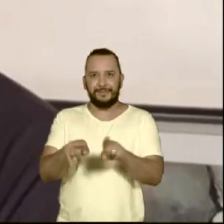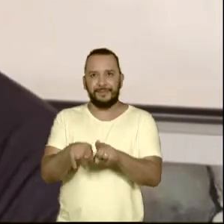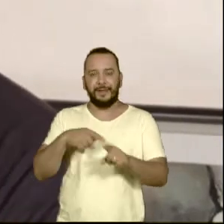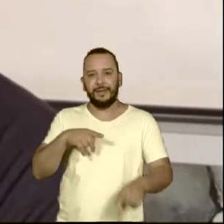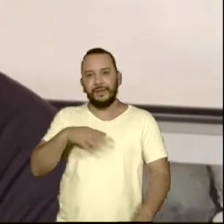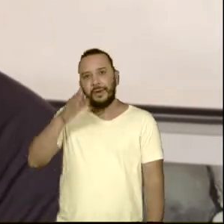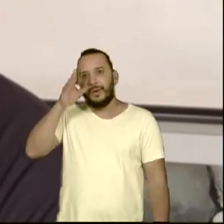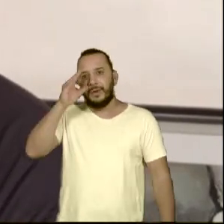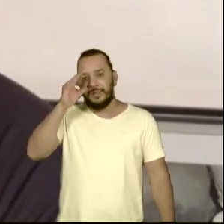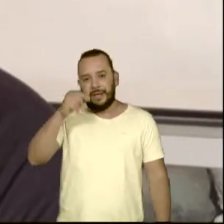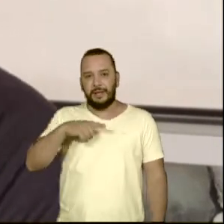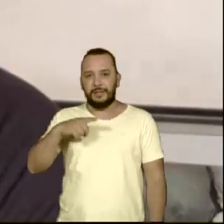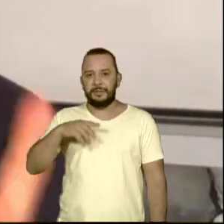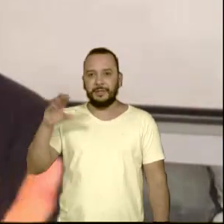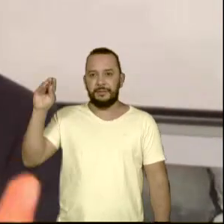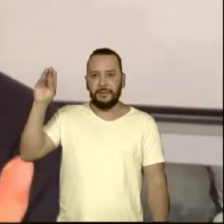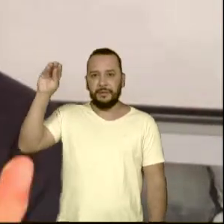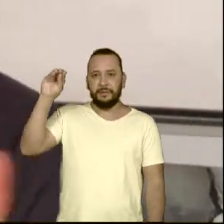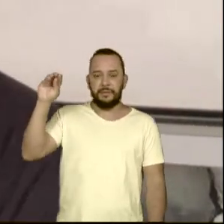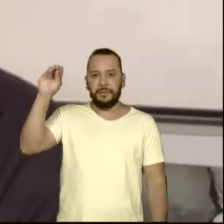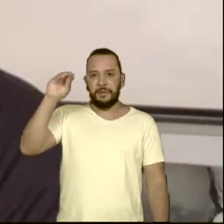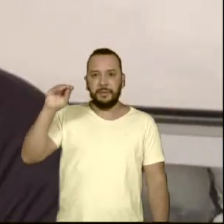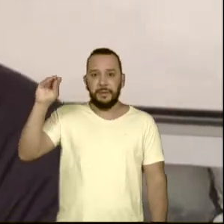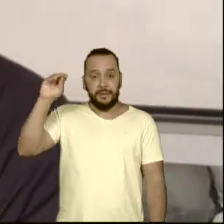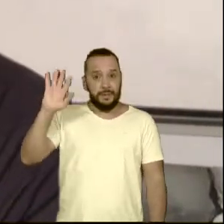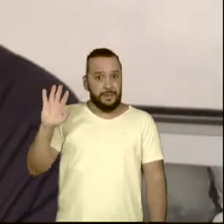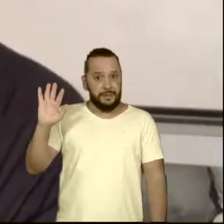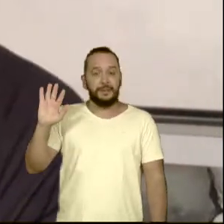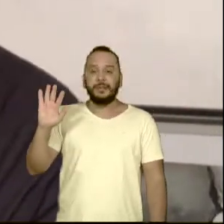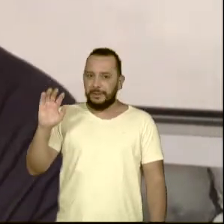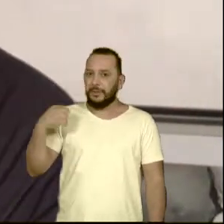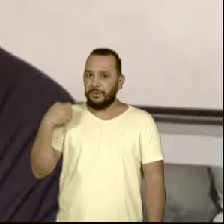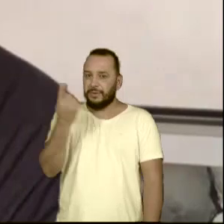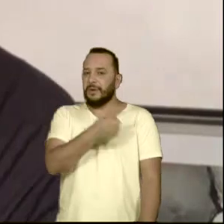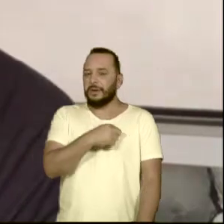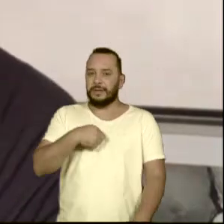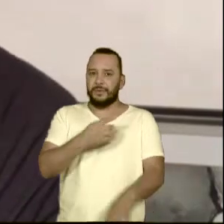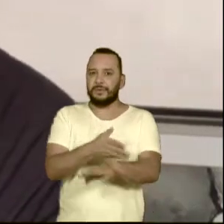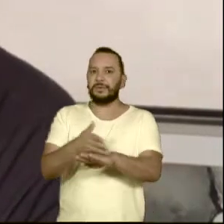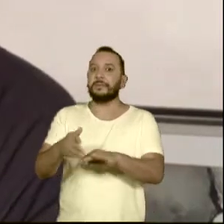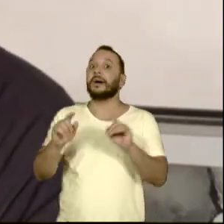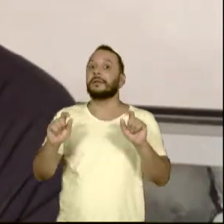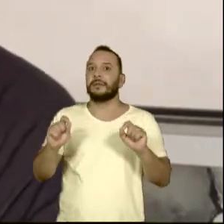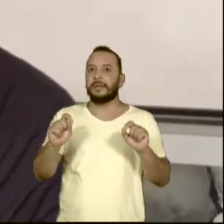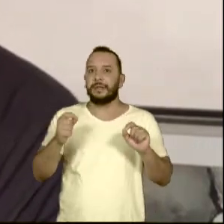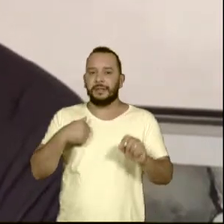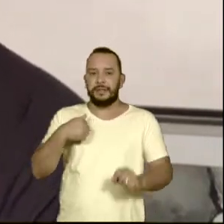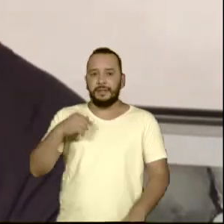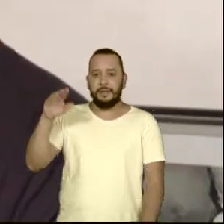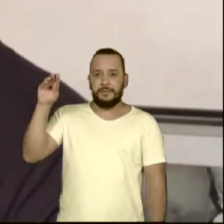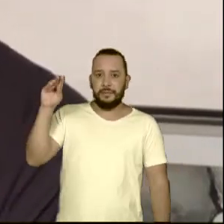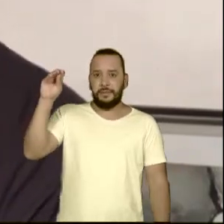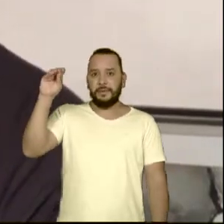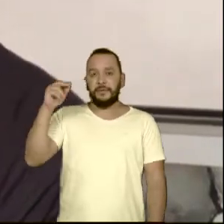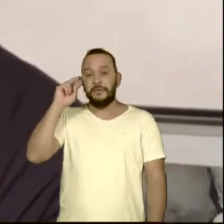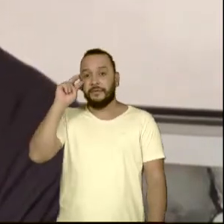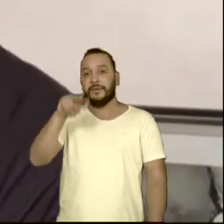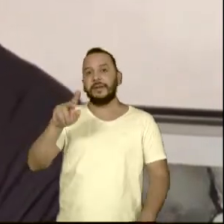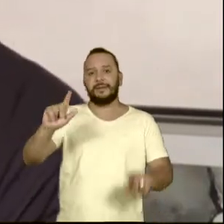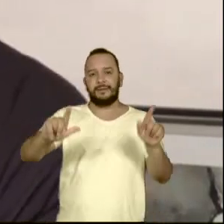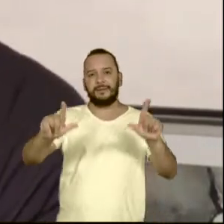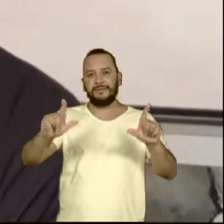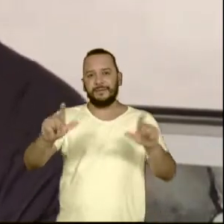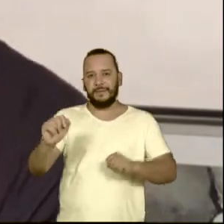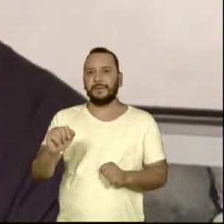boneco, tá? Primeiro que boneco, gente, a gente está muito acostumado, ou mais acostumado, com os bonecos que a gente vê na TV. Ou